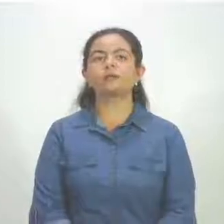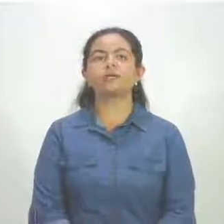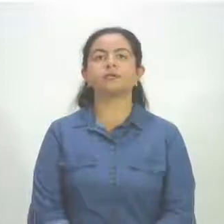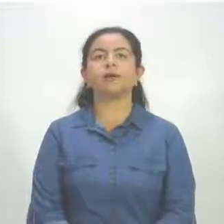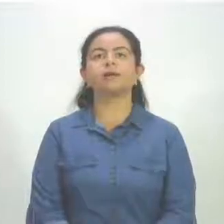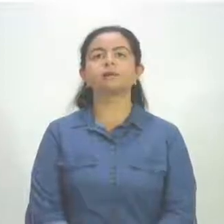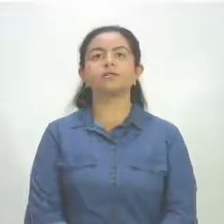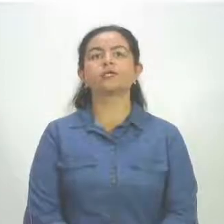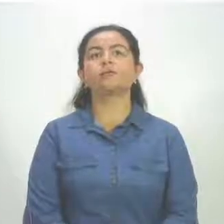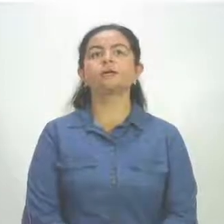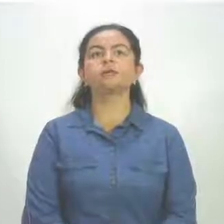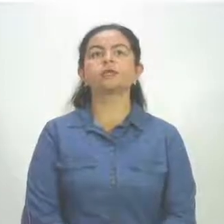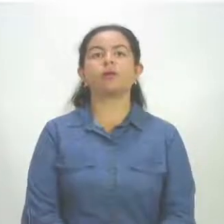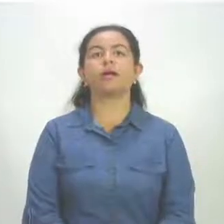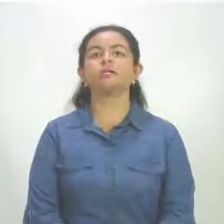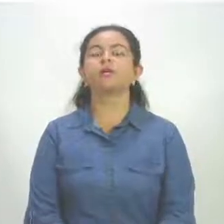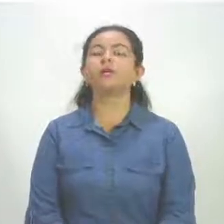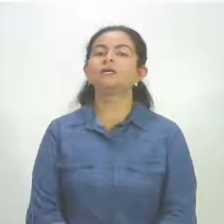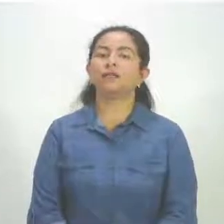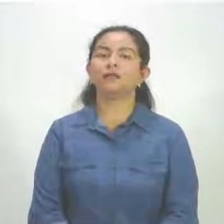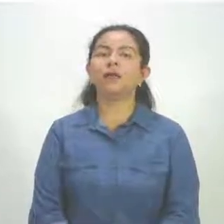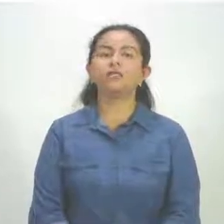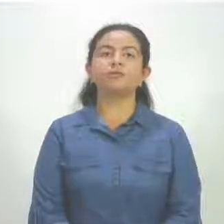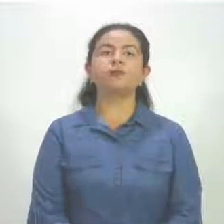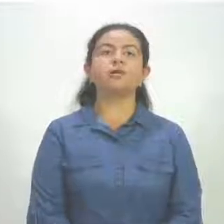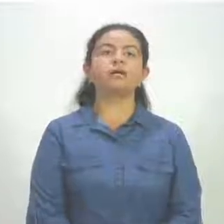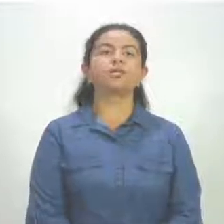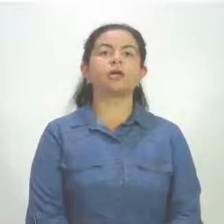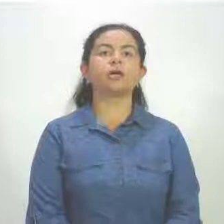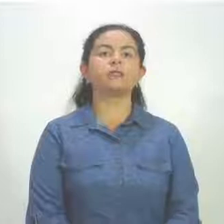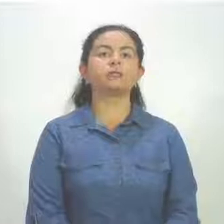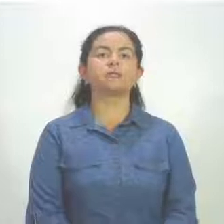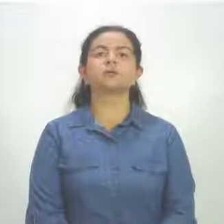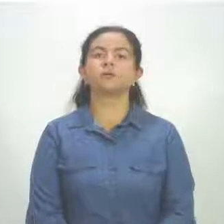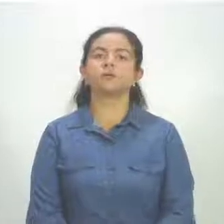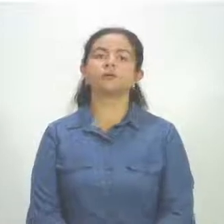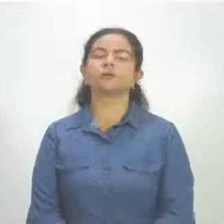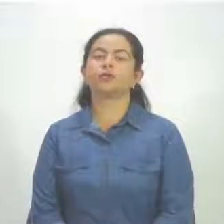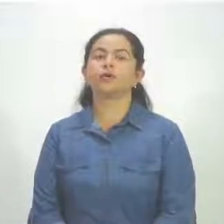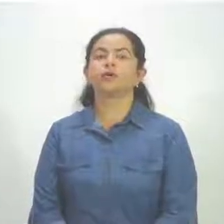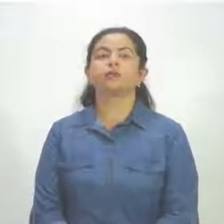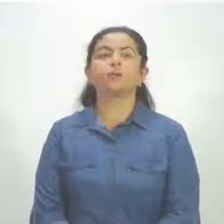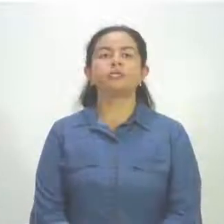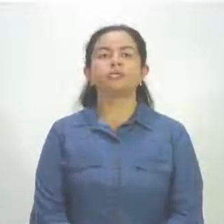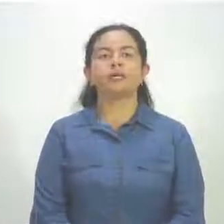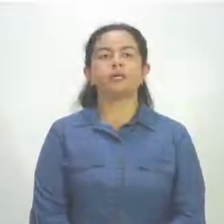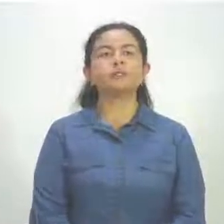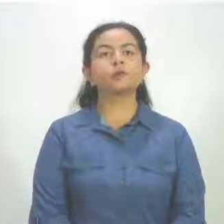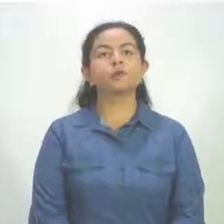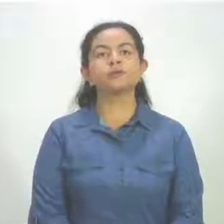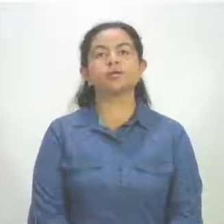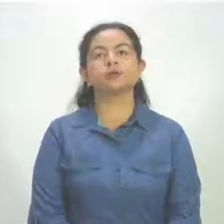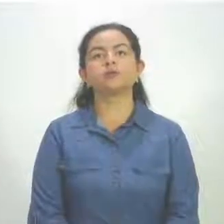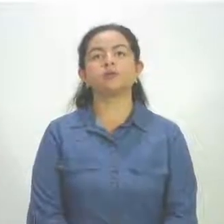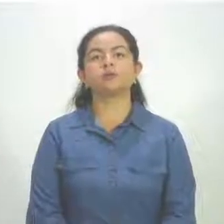ao baixo desempenho nos rendimentos escolares seria a dificuldade na organização dos estudos. Então, mediante a